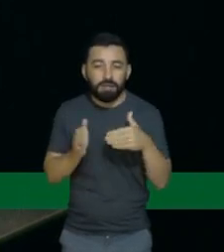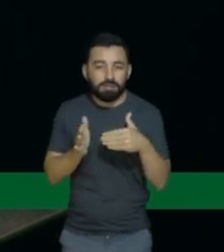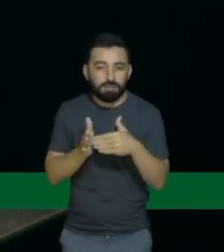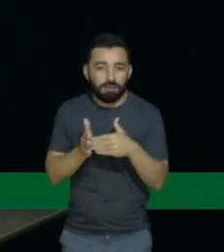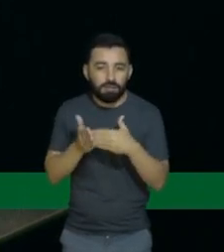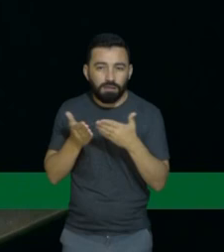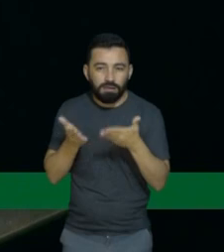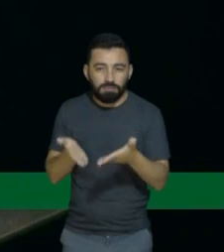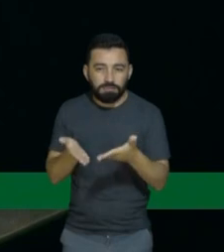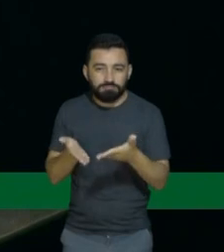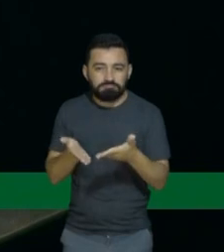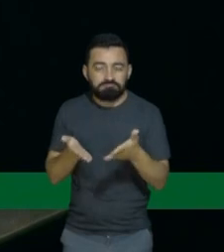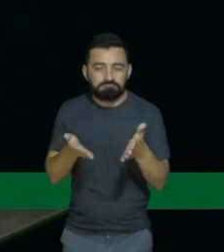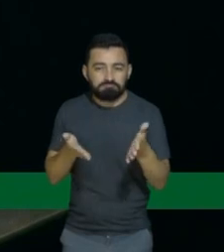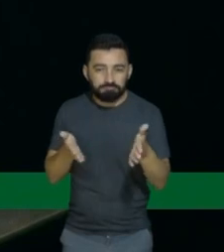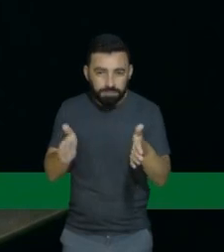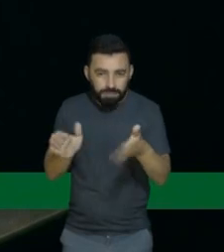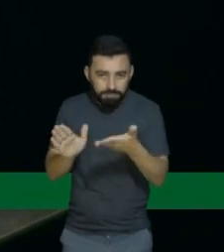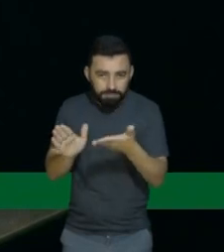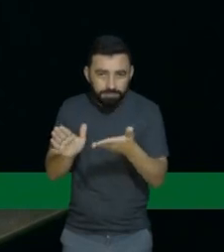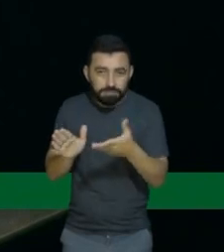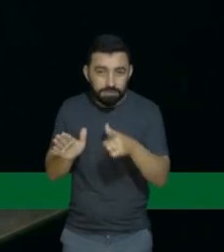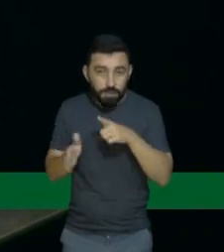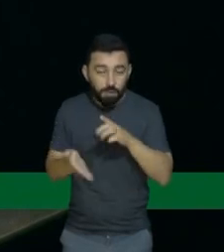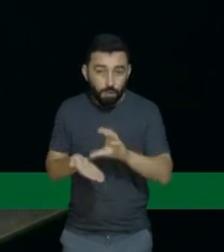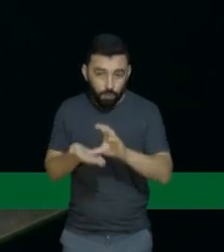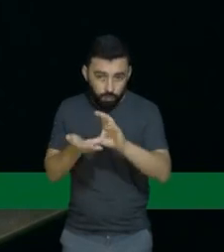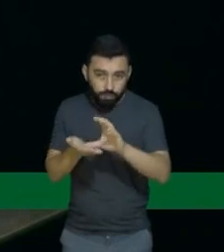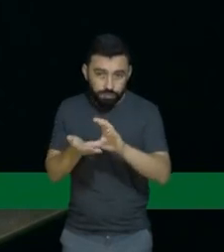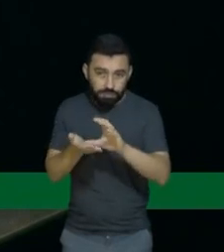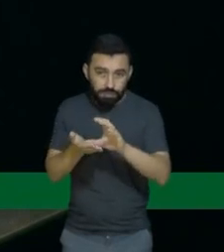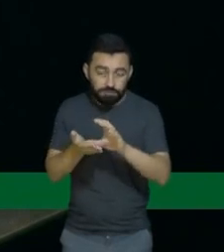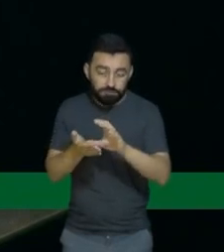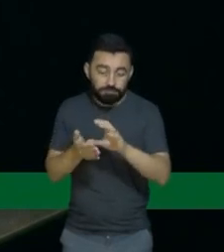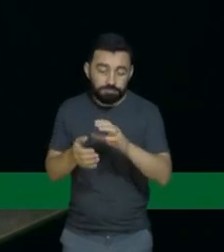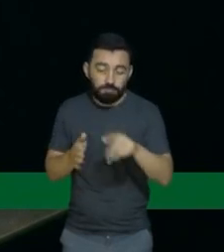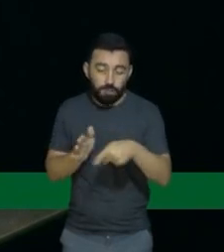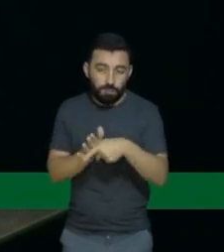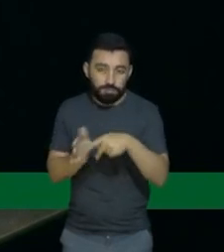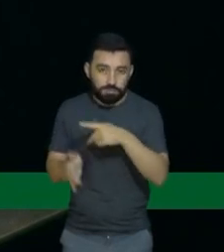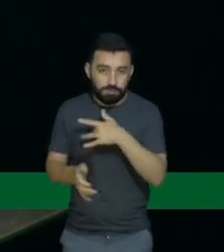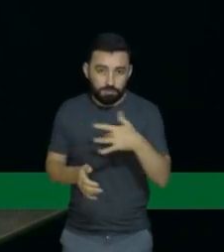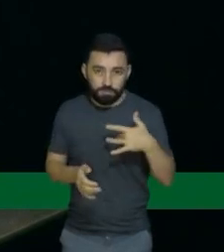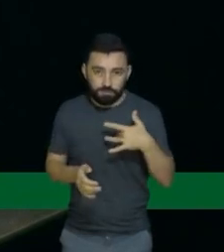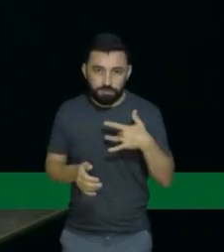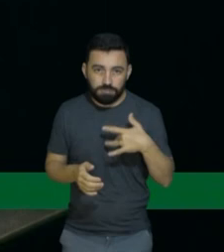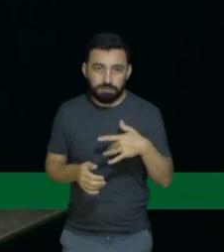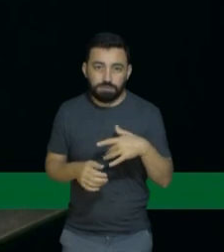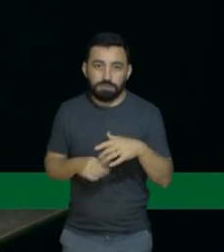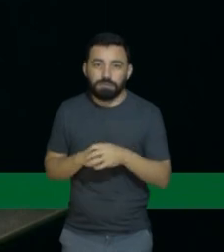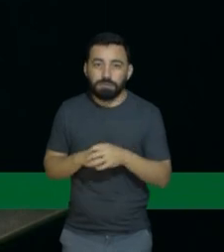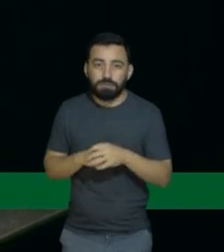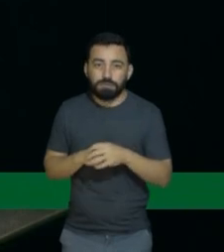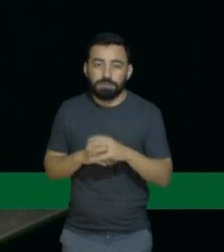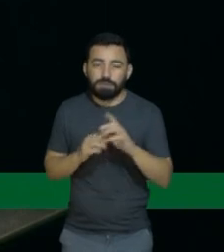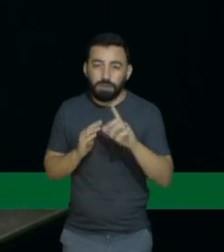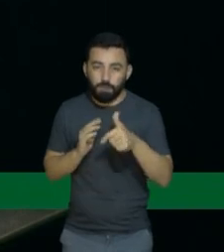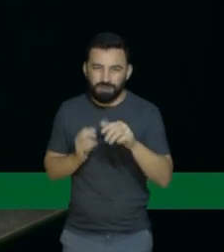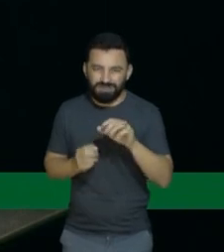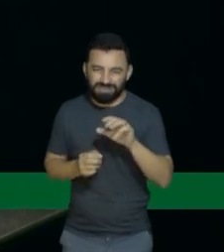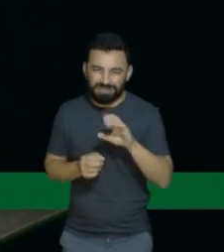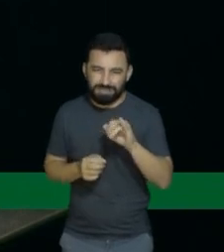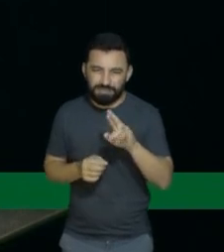ele passava pelo comusa pelo Conselho Municipal de Saúde e até o sirir depois do sirir ia